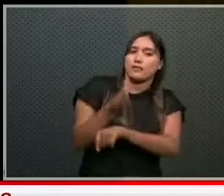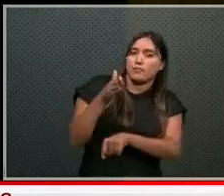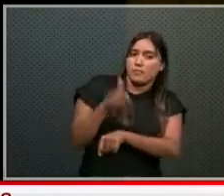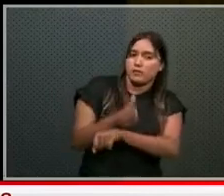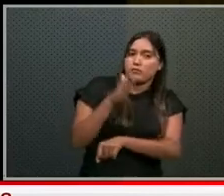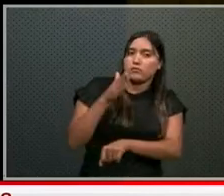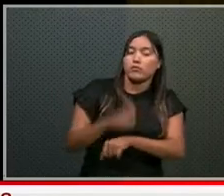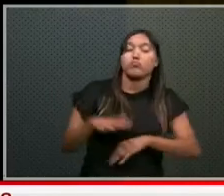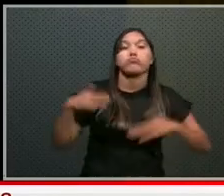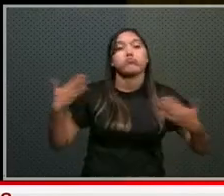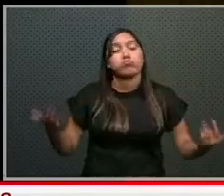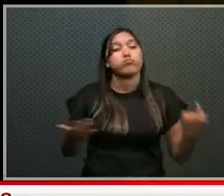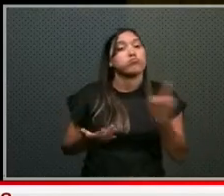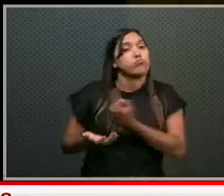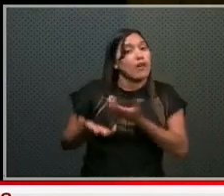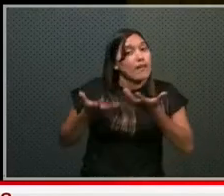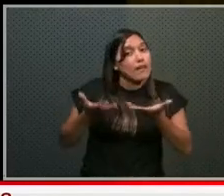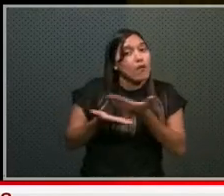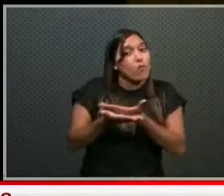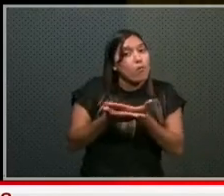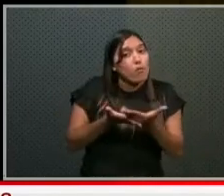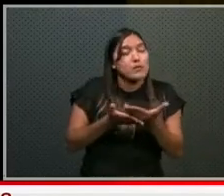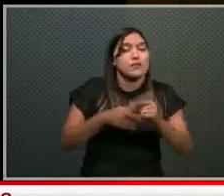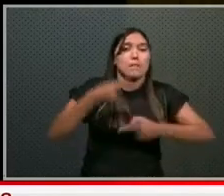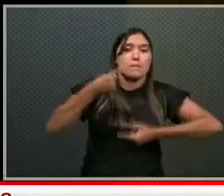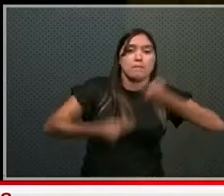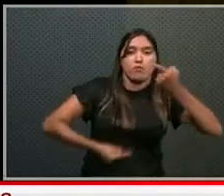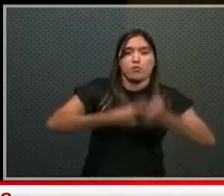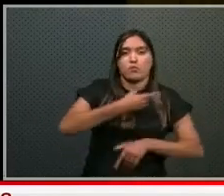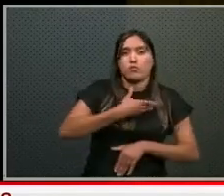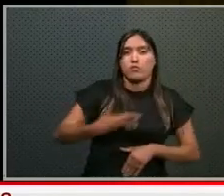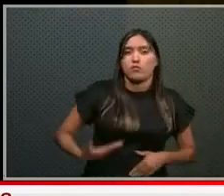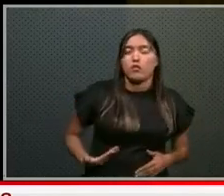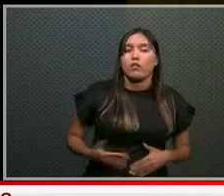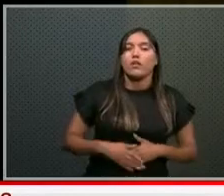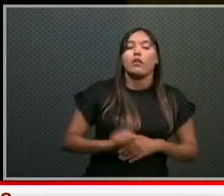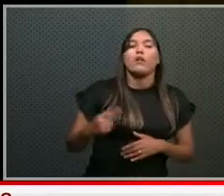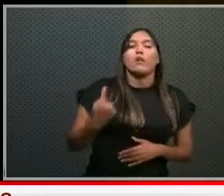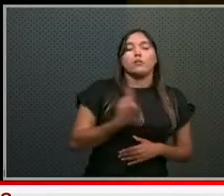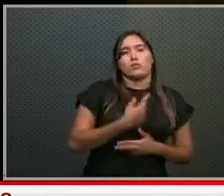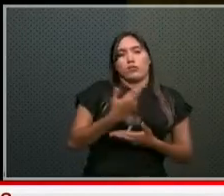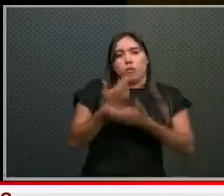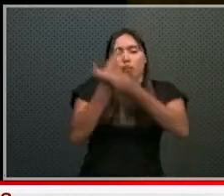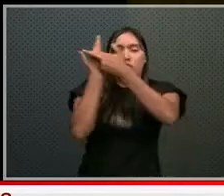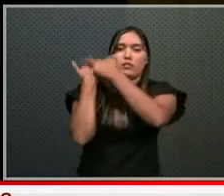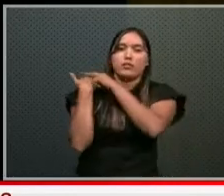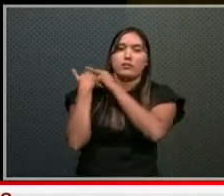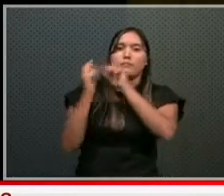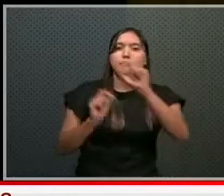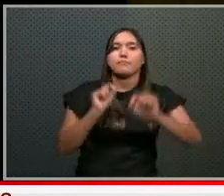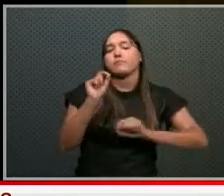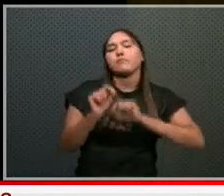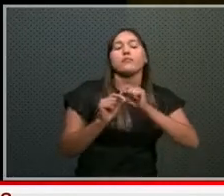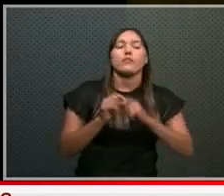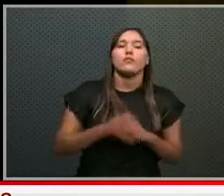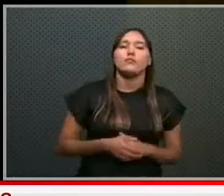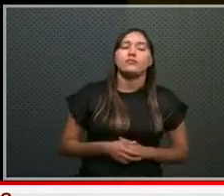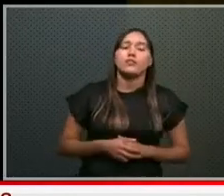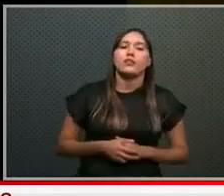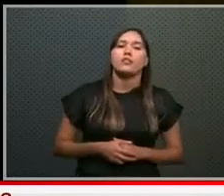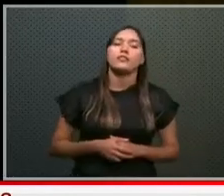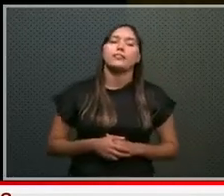E nós queremos implementar políticas públicas a nossa tarefa lá nós temos dito Dr Xavier senhores